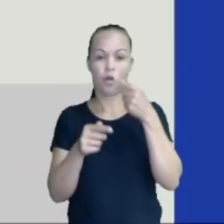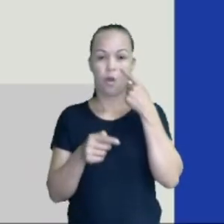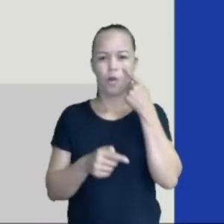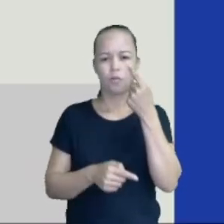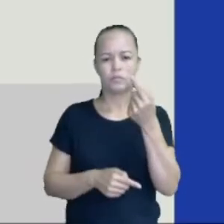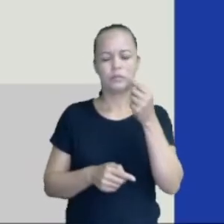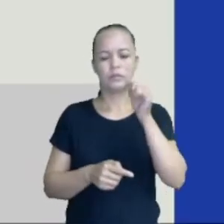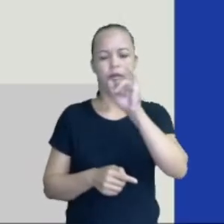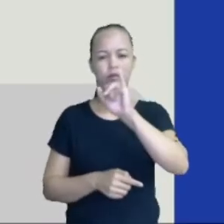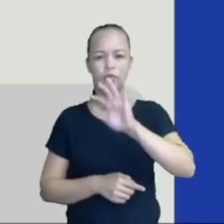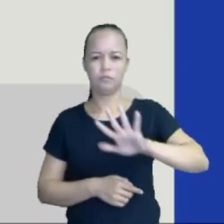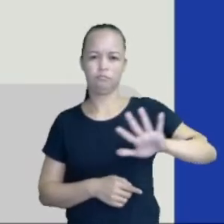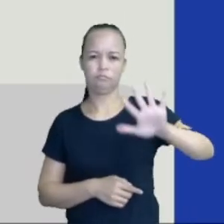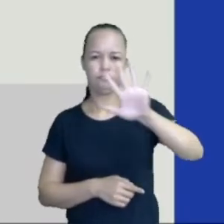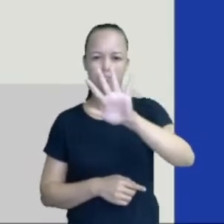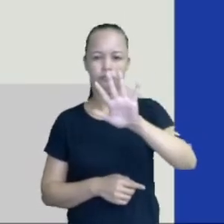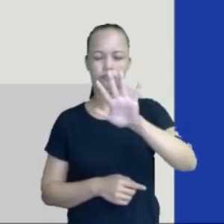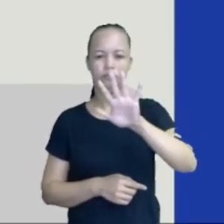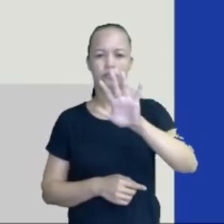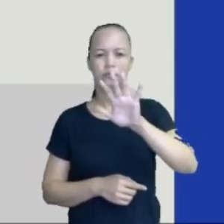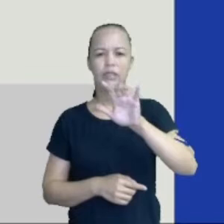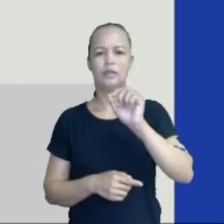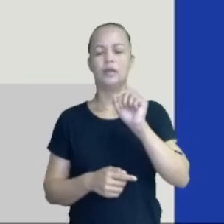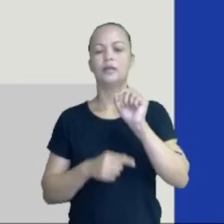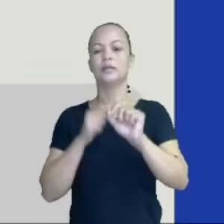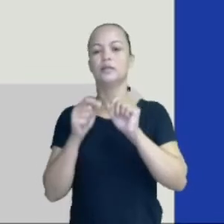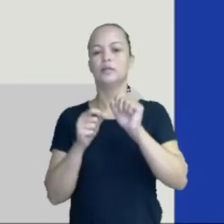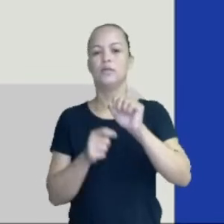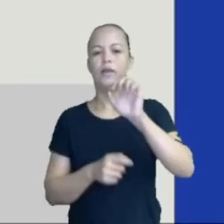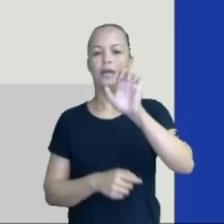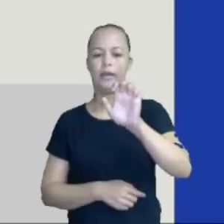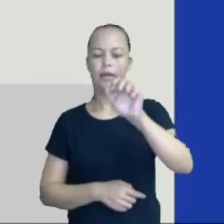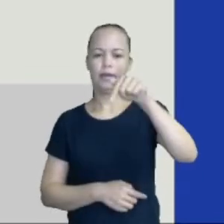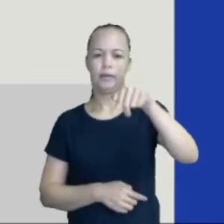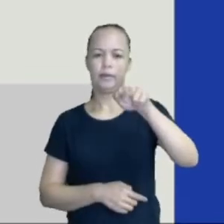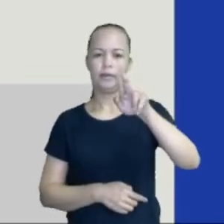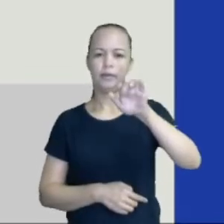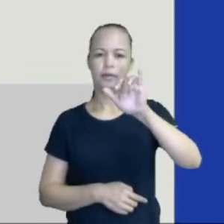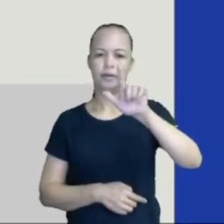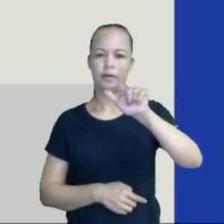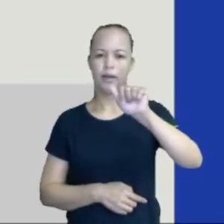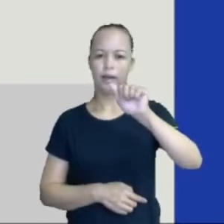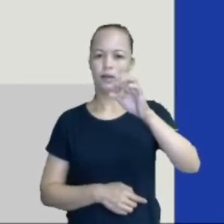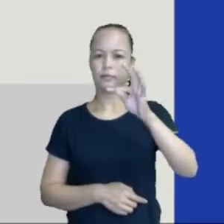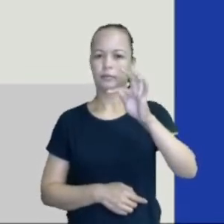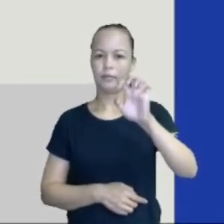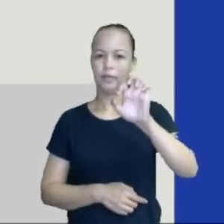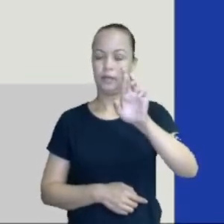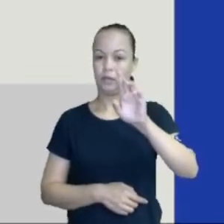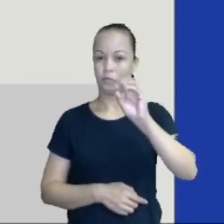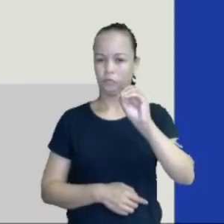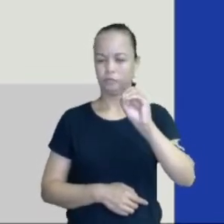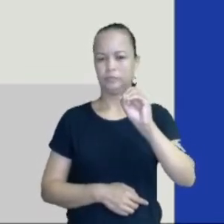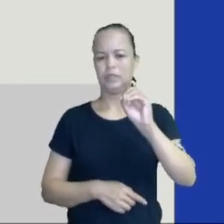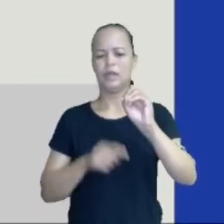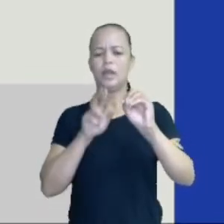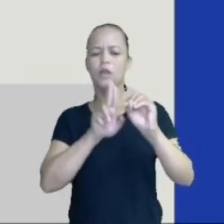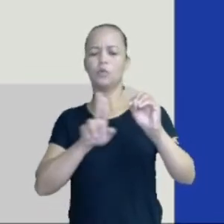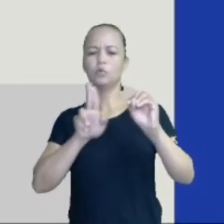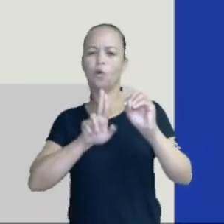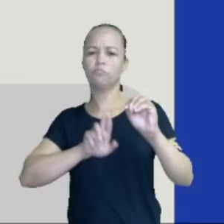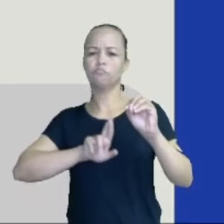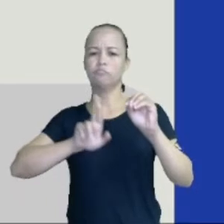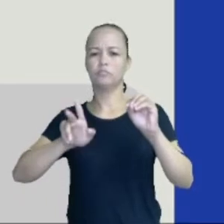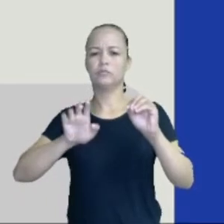tá? Olhem a figura e vejam que o equilátero, ele é um ângulo que? Acutângulo. Por que ele é